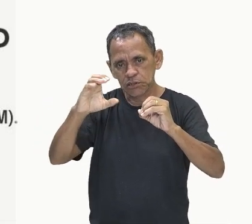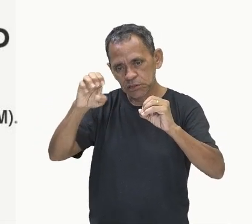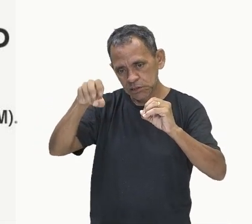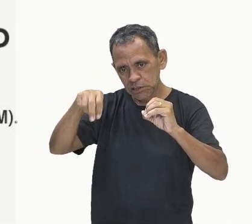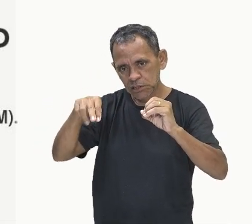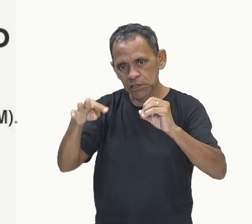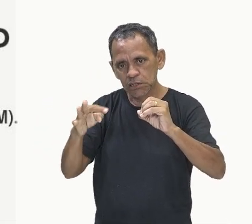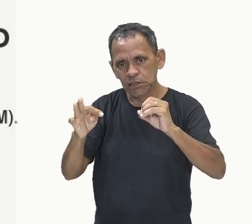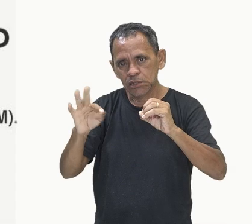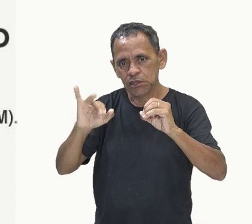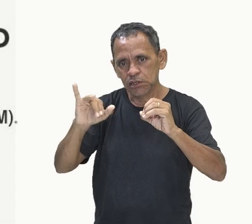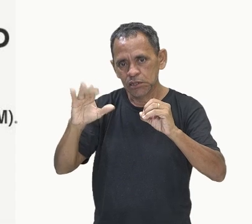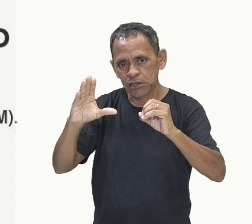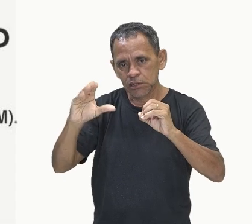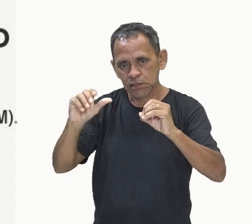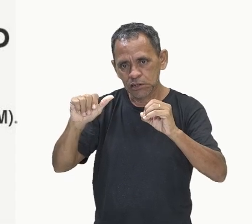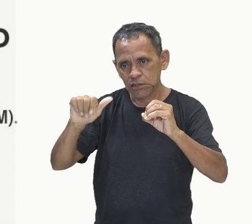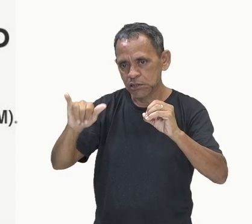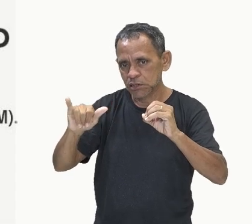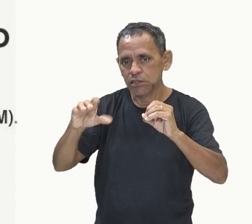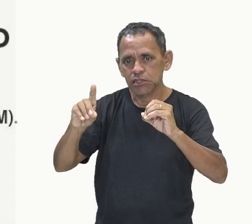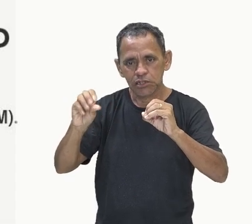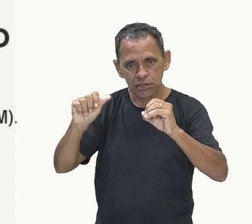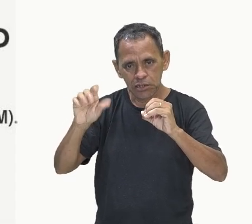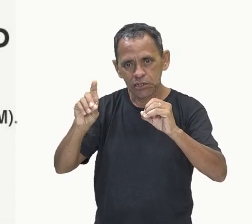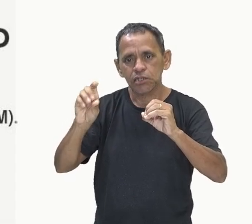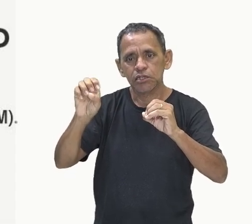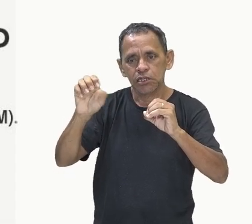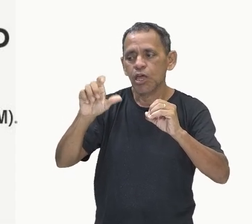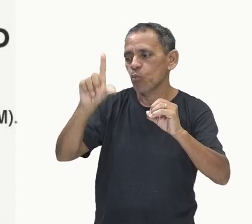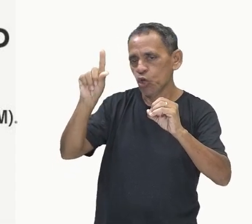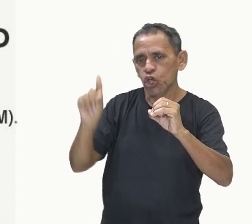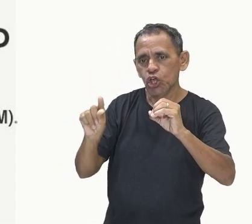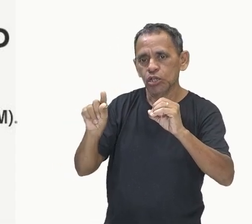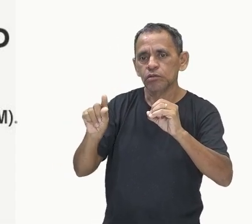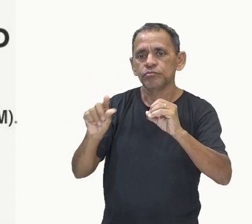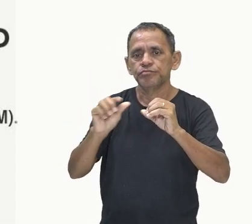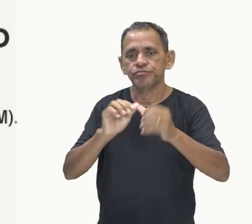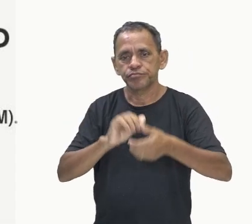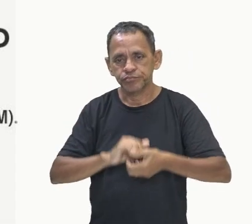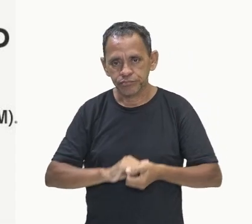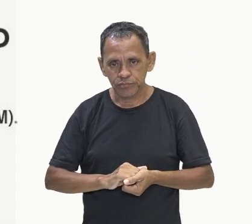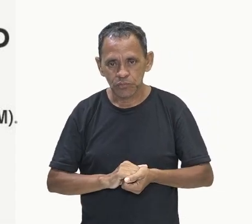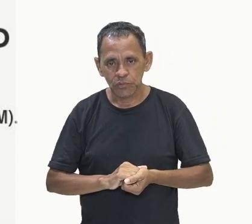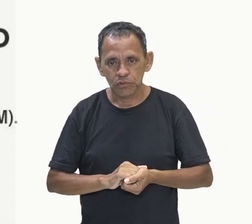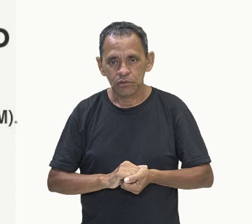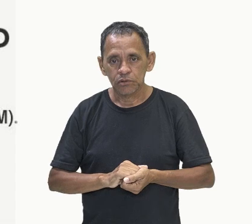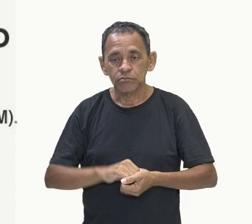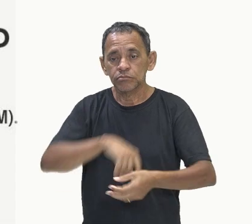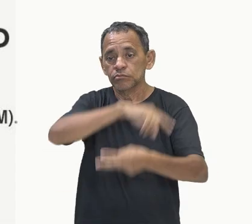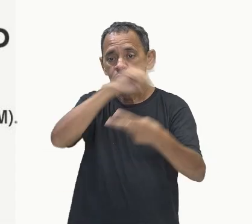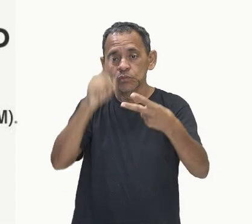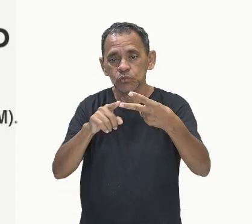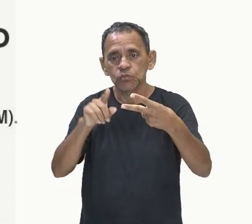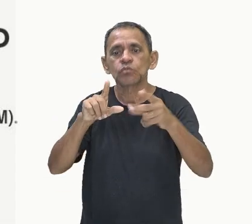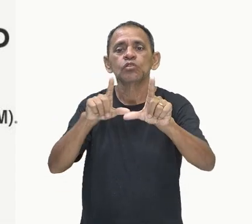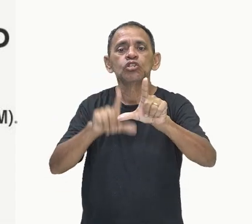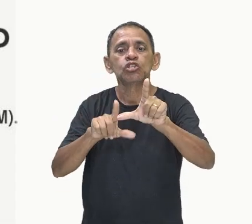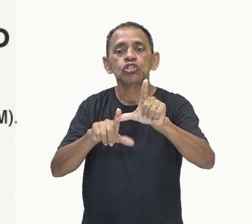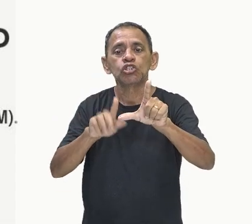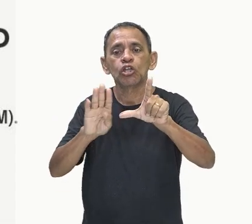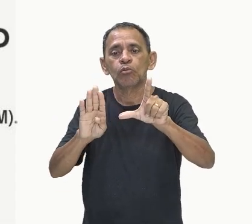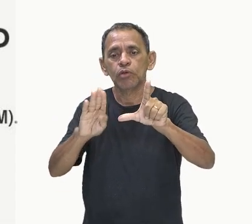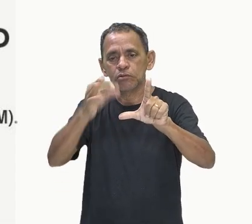a Terra descreve, certo? E aí, a letra B é a